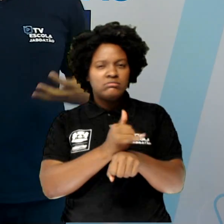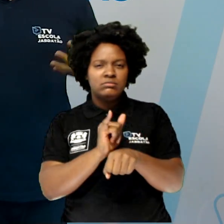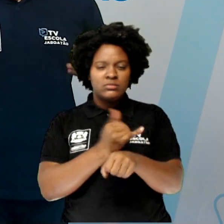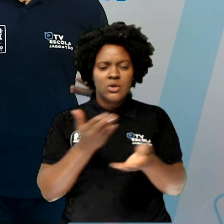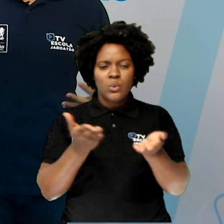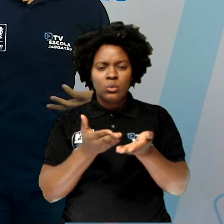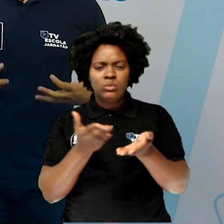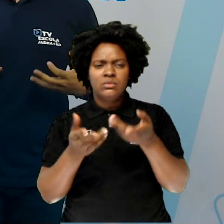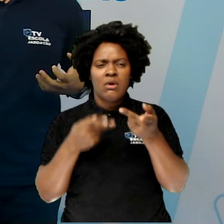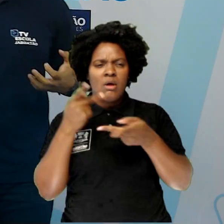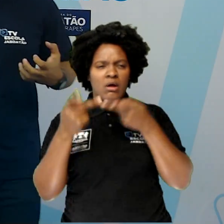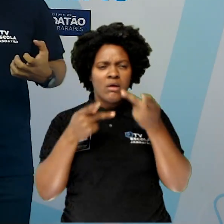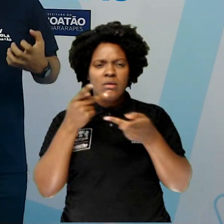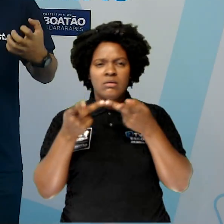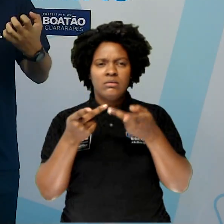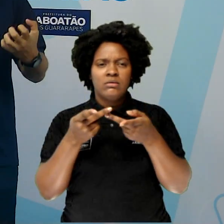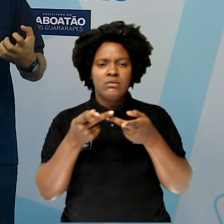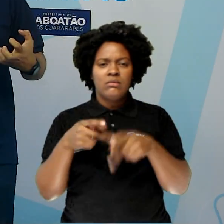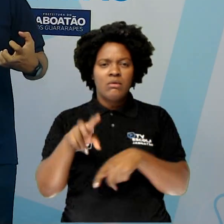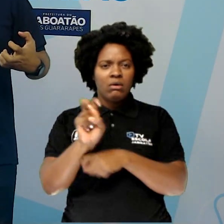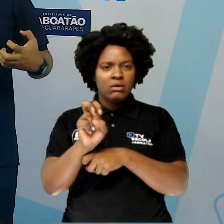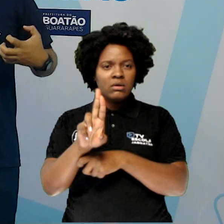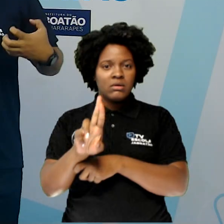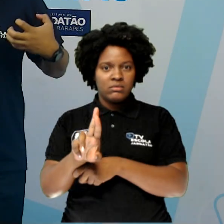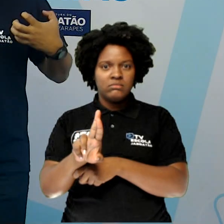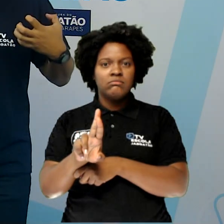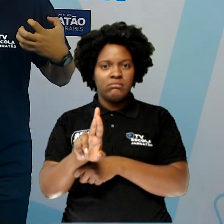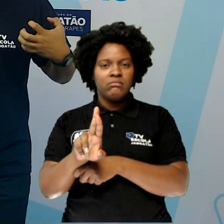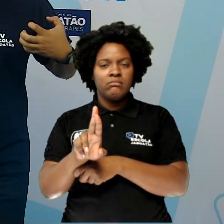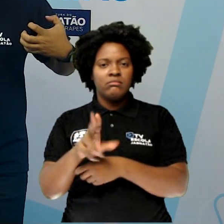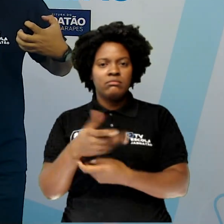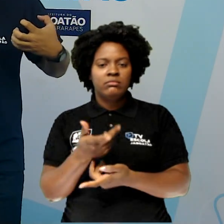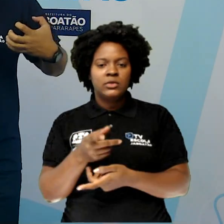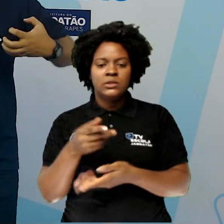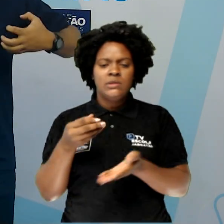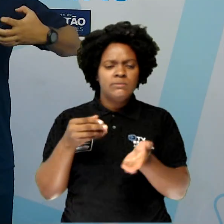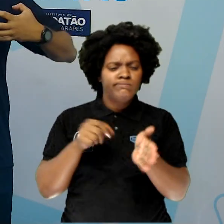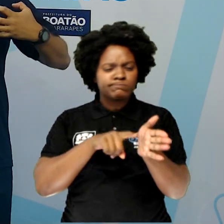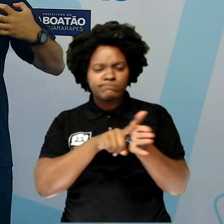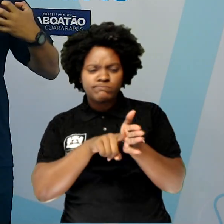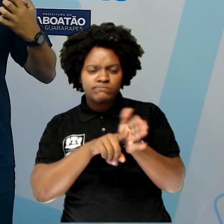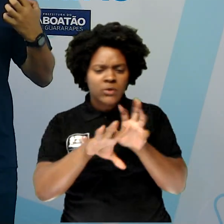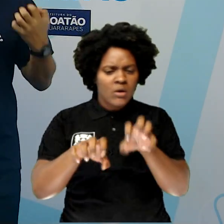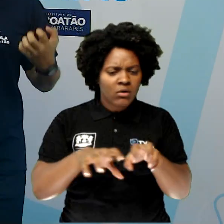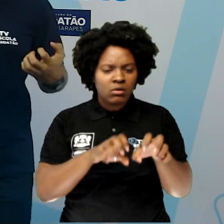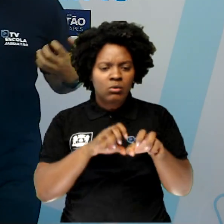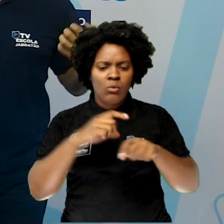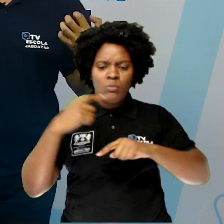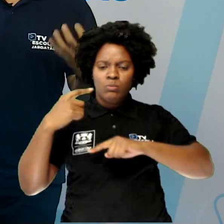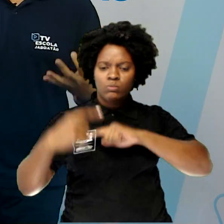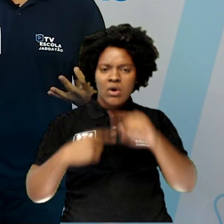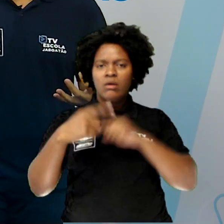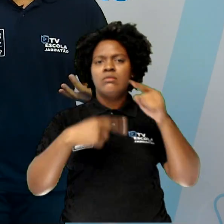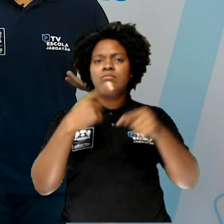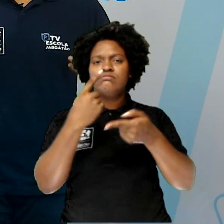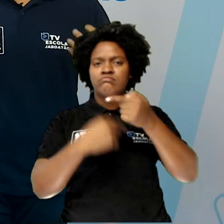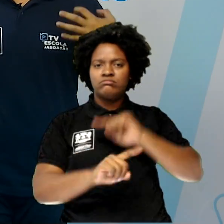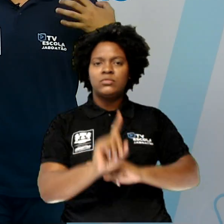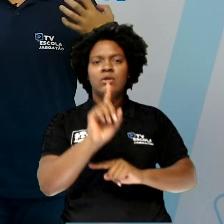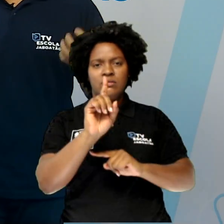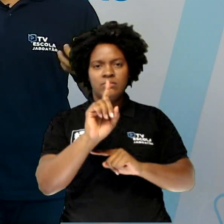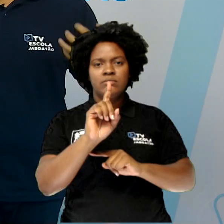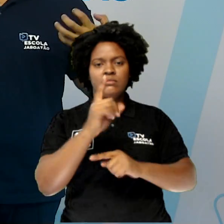muito falado dessa coisa dos 5 R's. Os 5 R's que buscam o desenvolvimento sustentável, né?